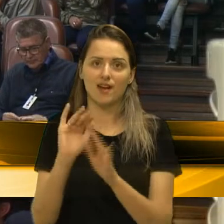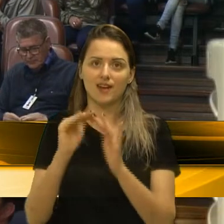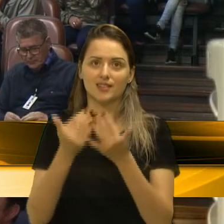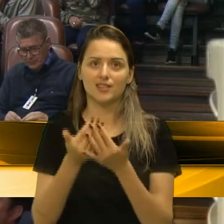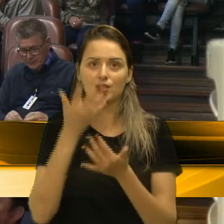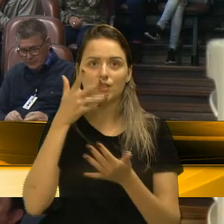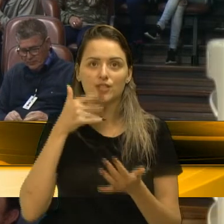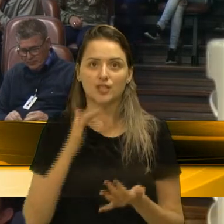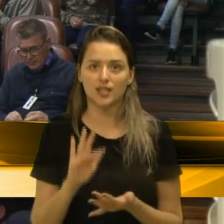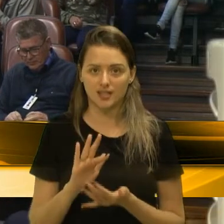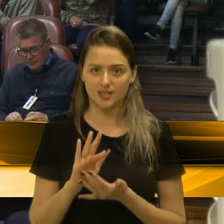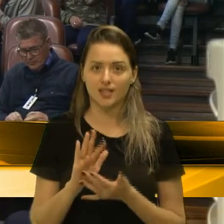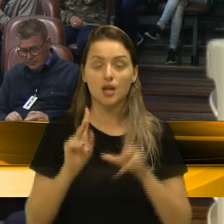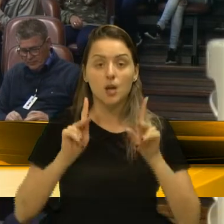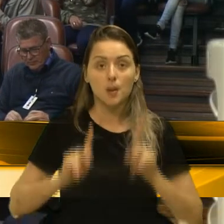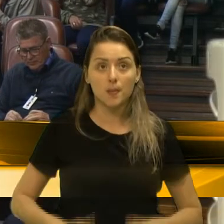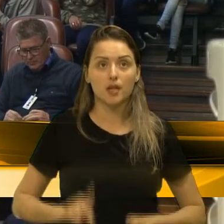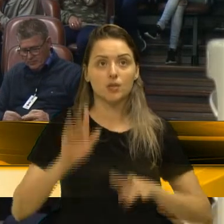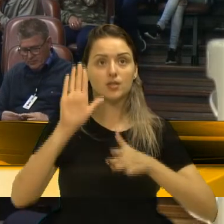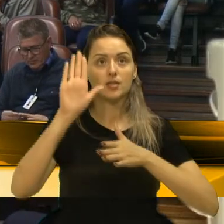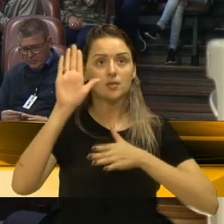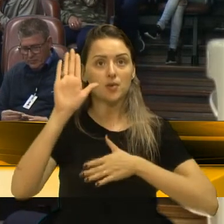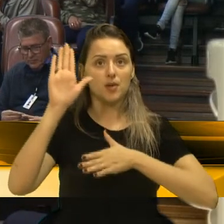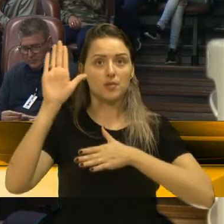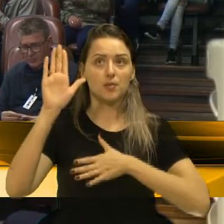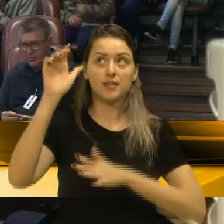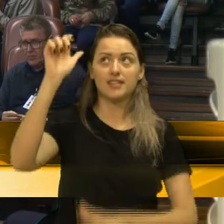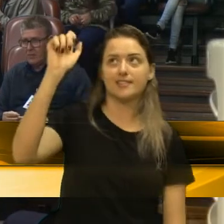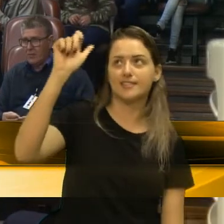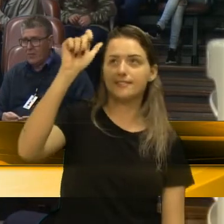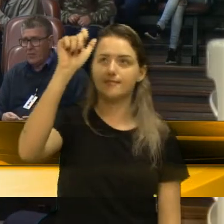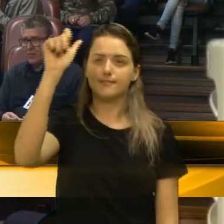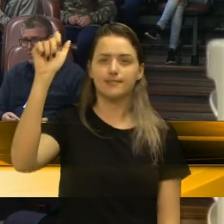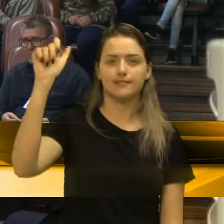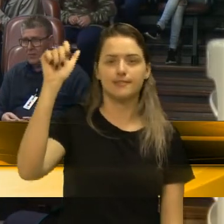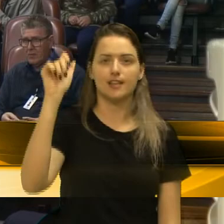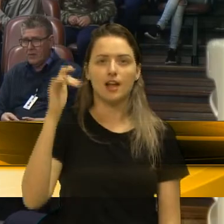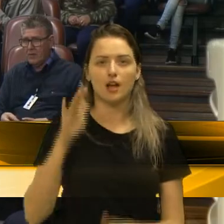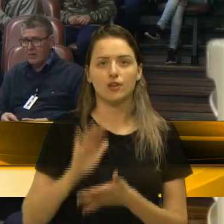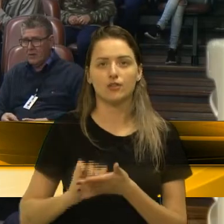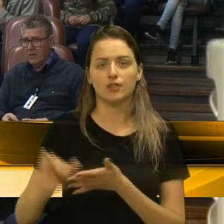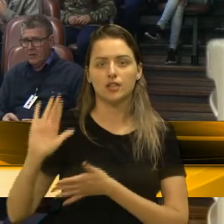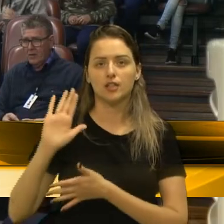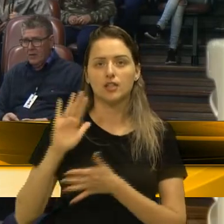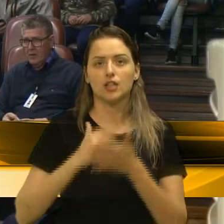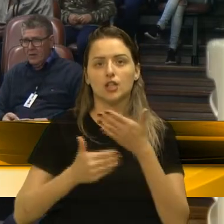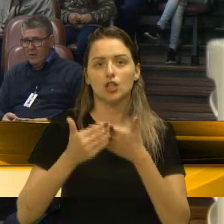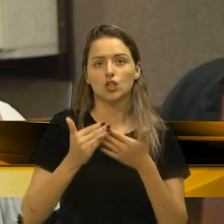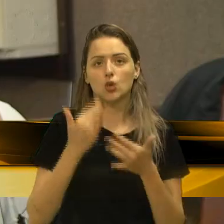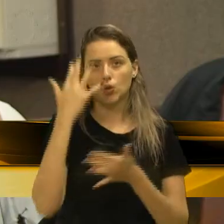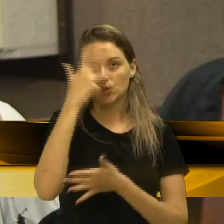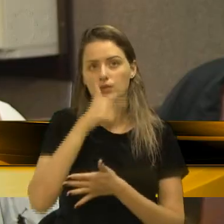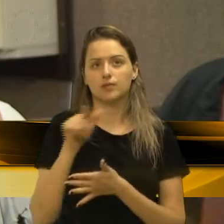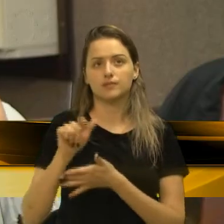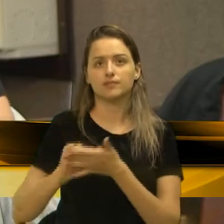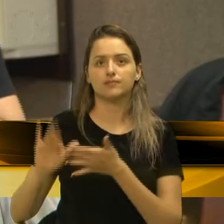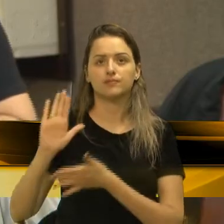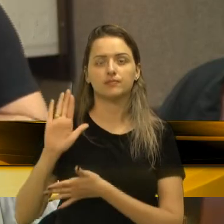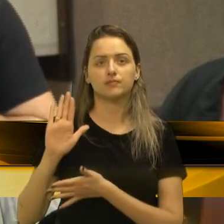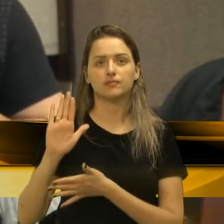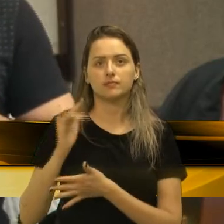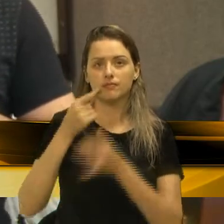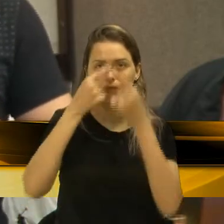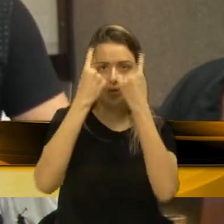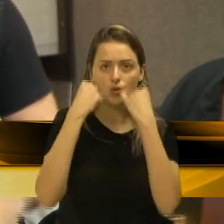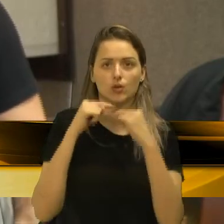E pessoas que prometem, gostam de tirar selfie, vocês dizem, olha que semblante bonitinho. Questão pela ordem. Semblante